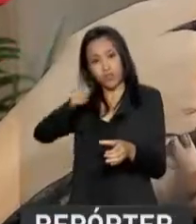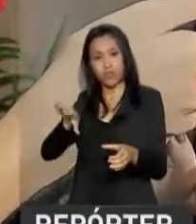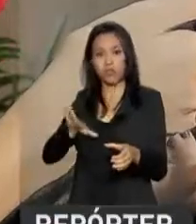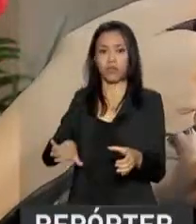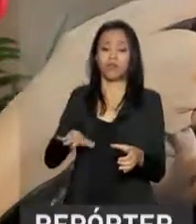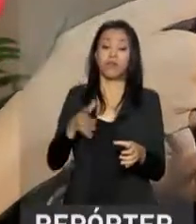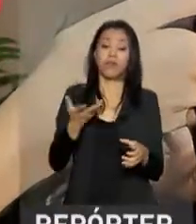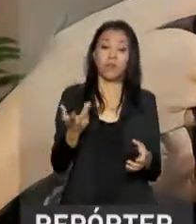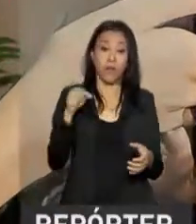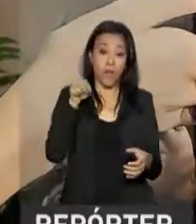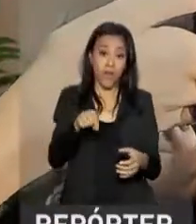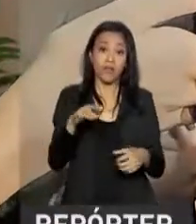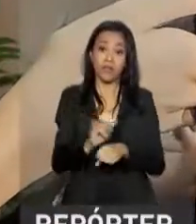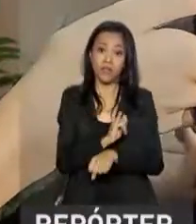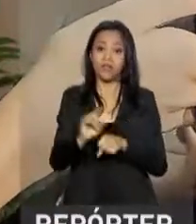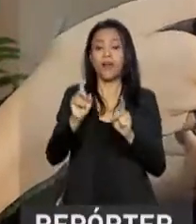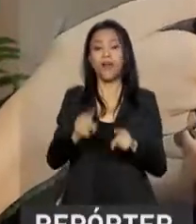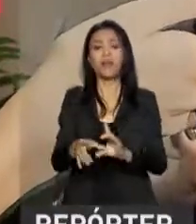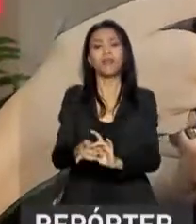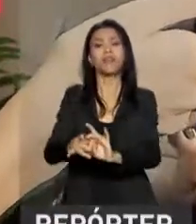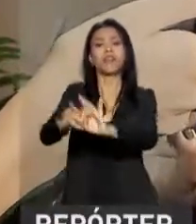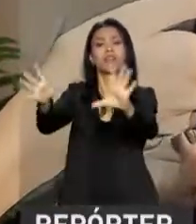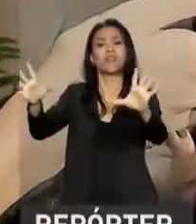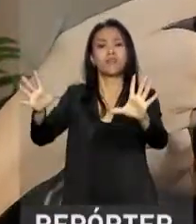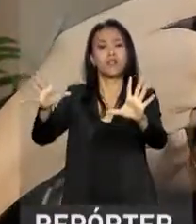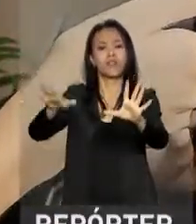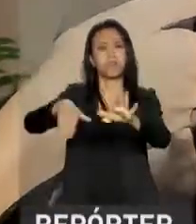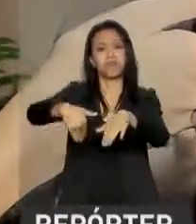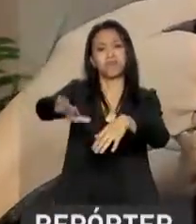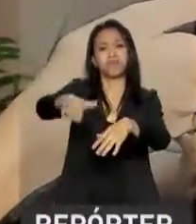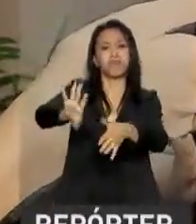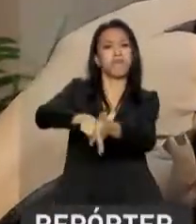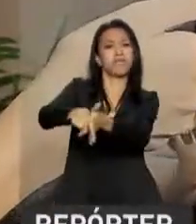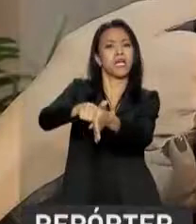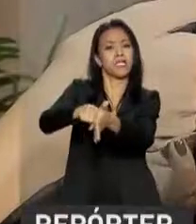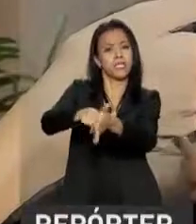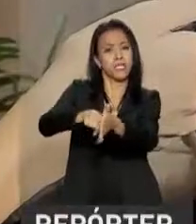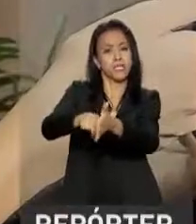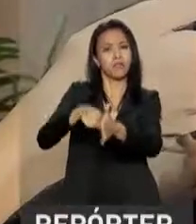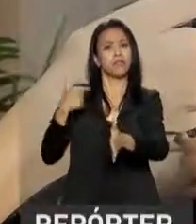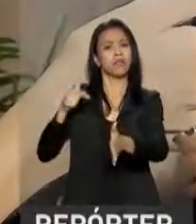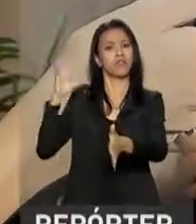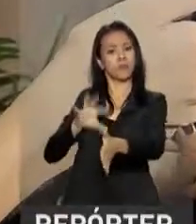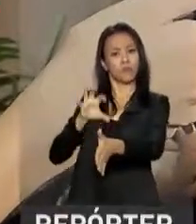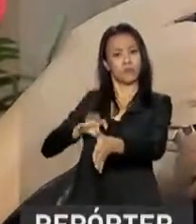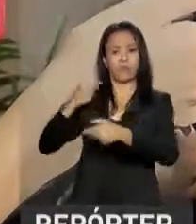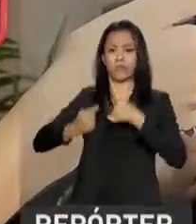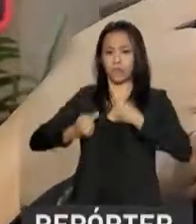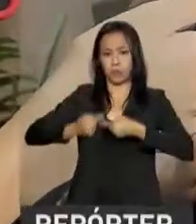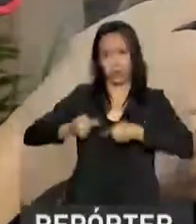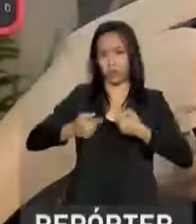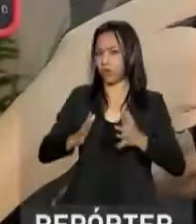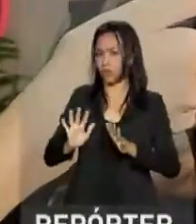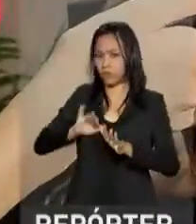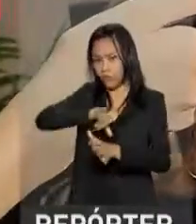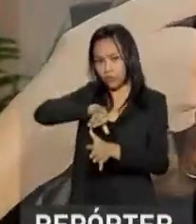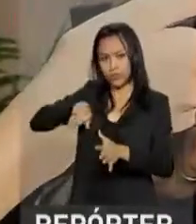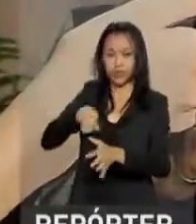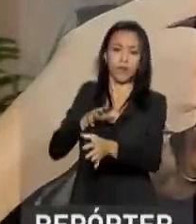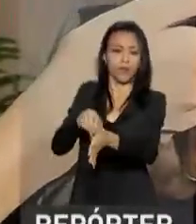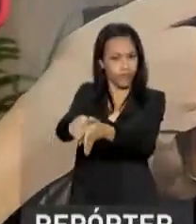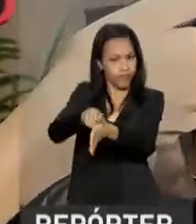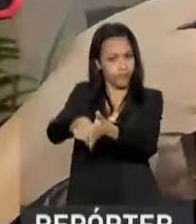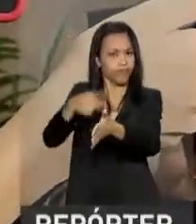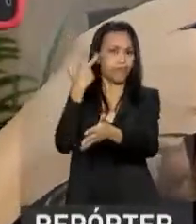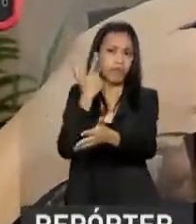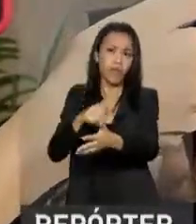gente possa é deixar totalmente blindado processo de fiscalização o processo de sanidade mais uma vez em relação às questões